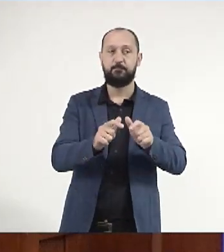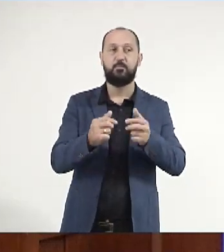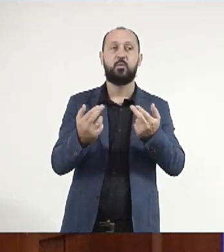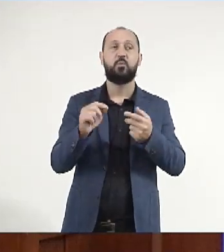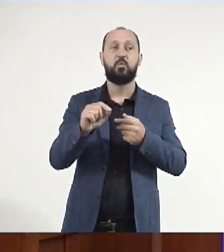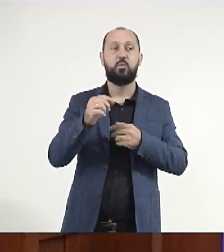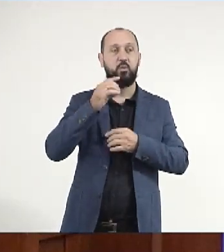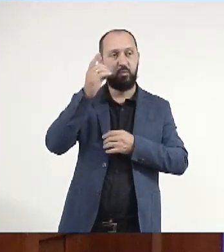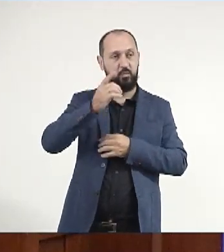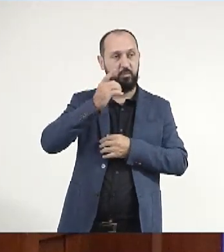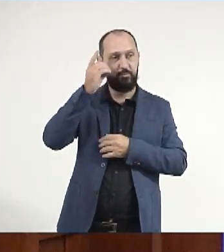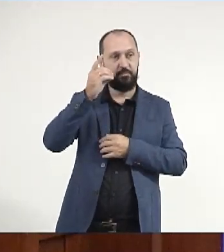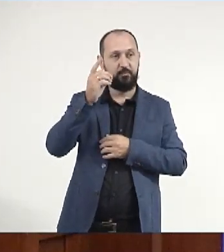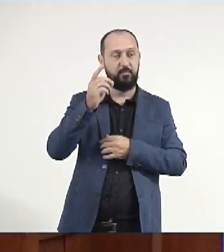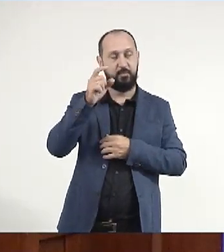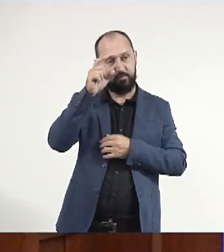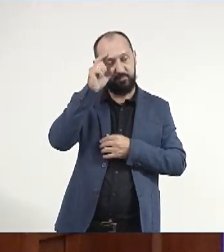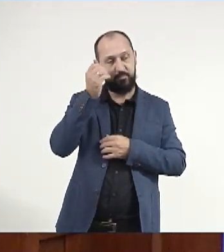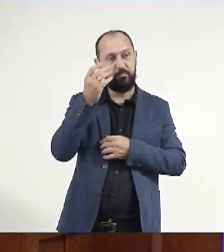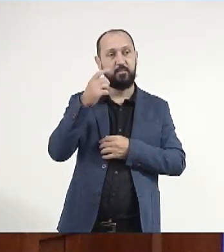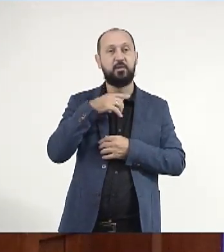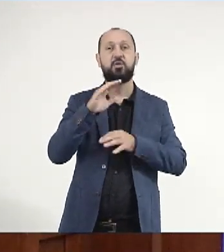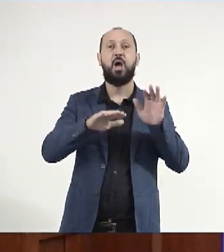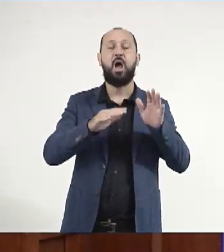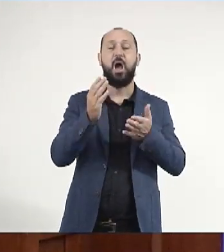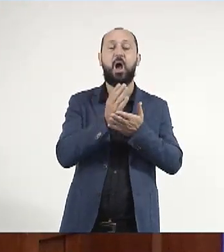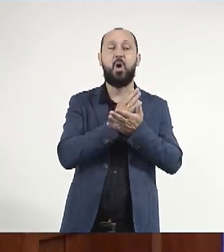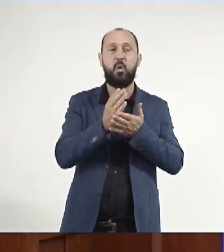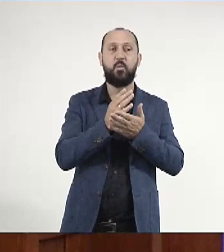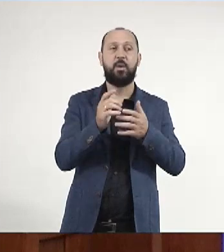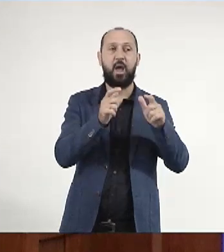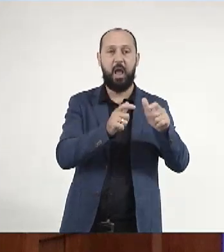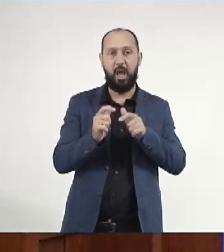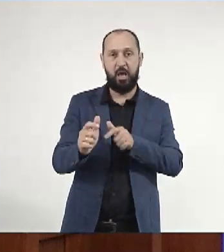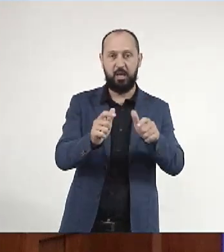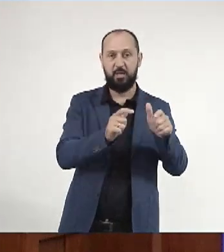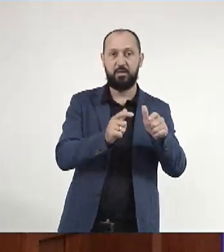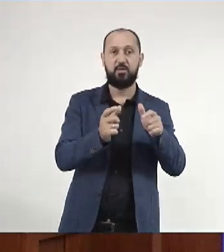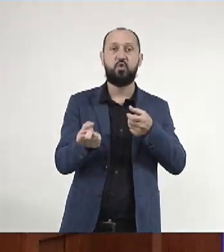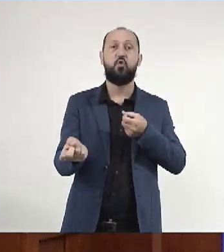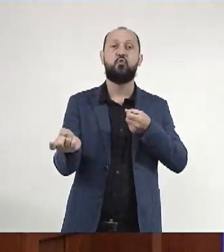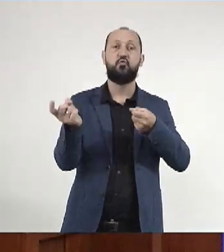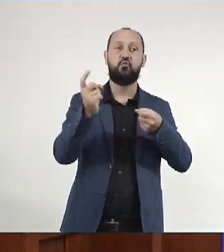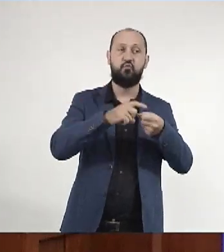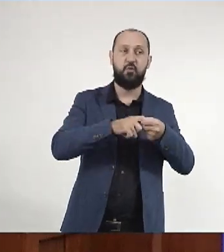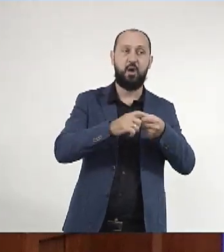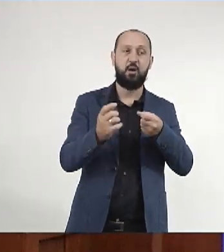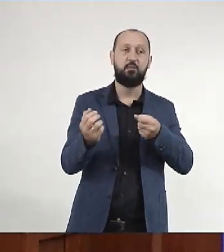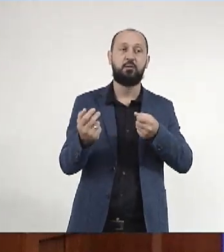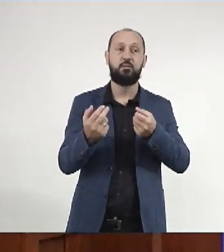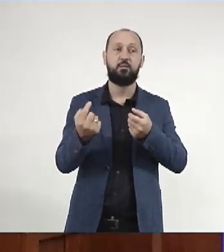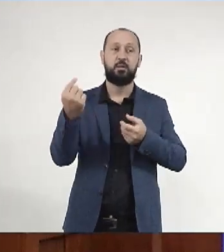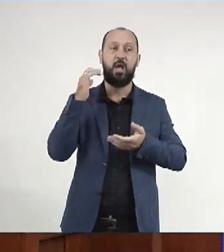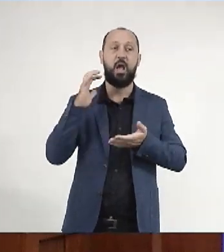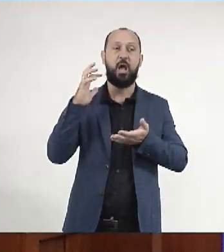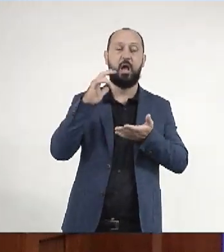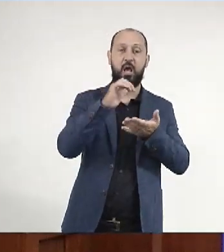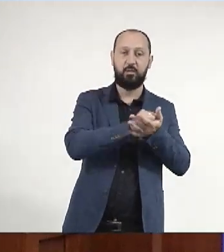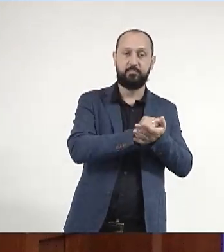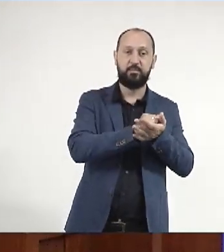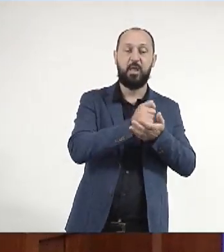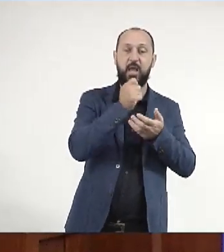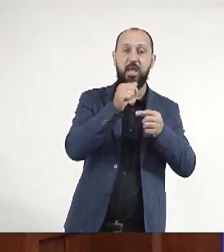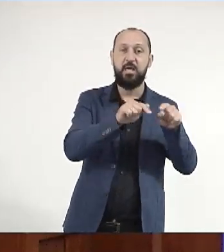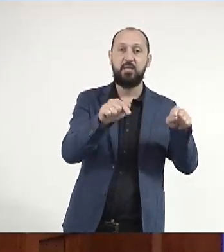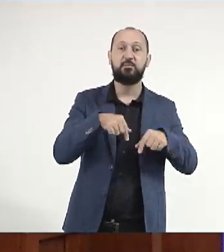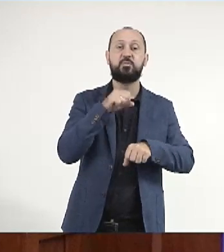disse aqui o deputado Pedrocian, existem já áreas retomadas há mais tempo e as pessoas